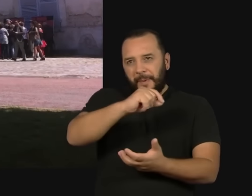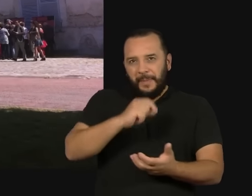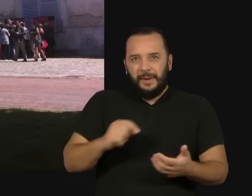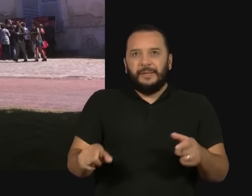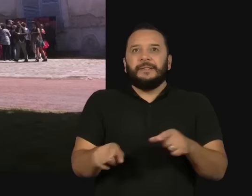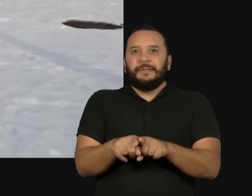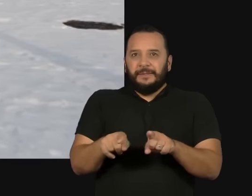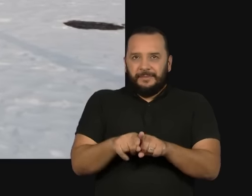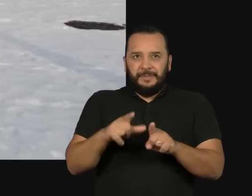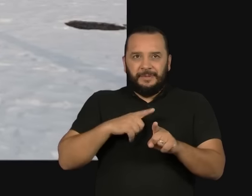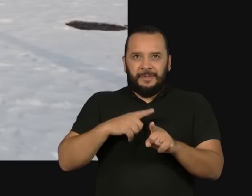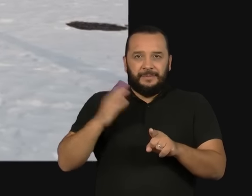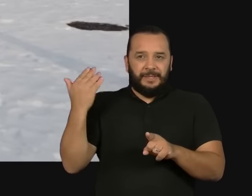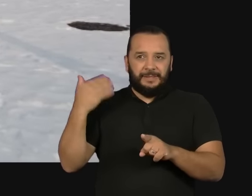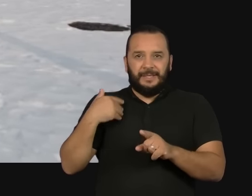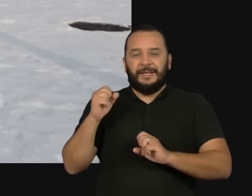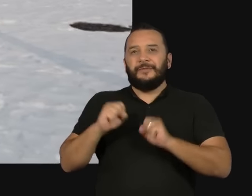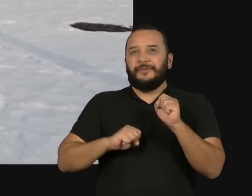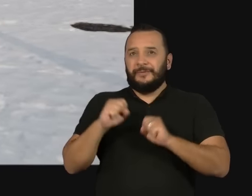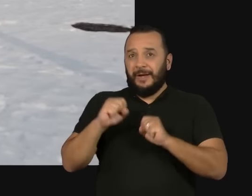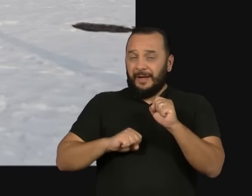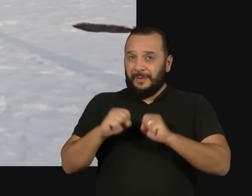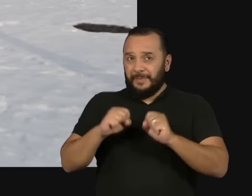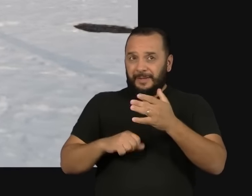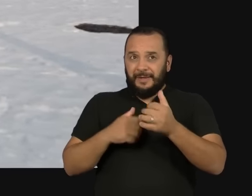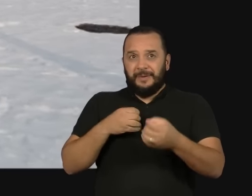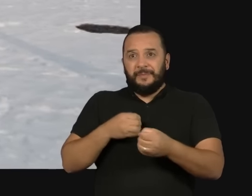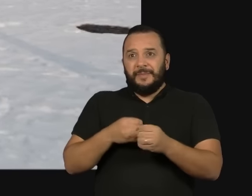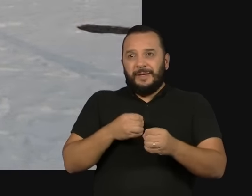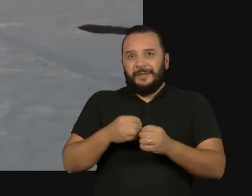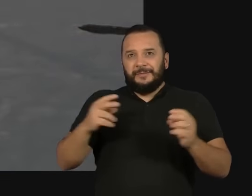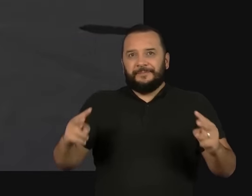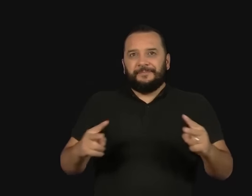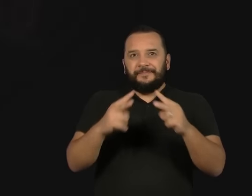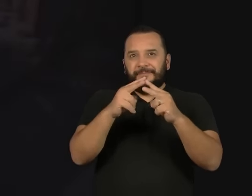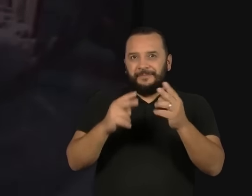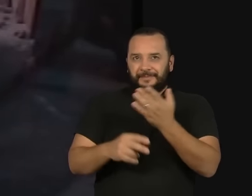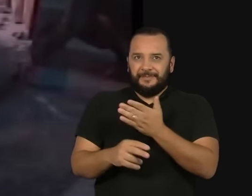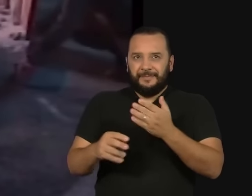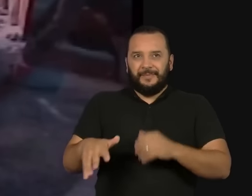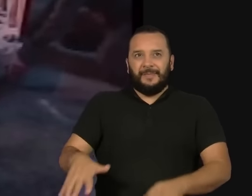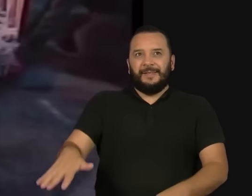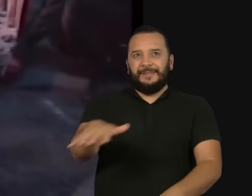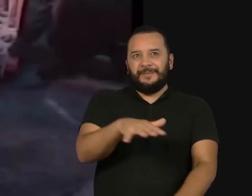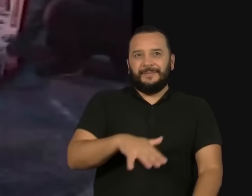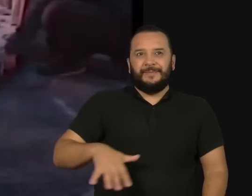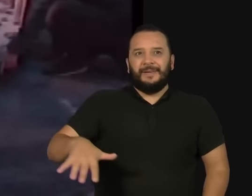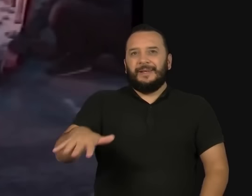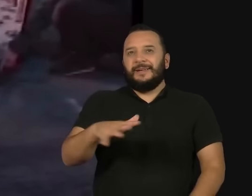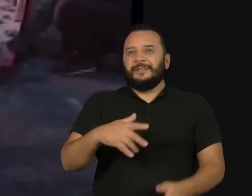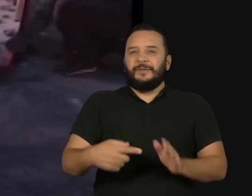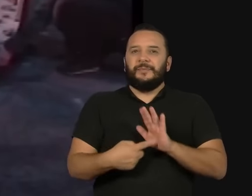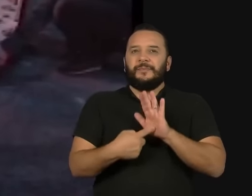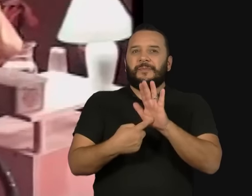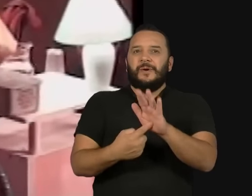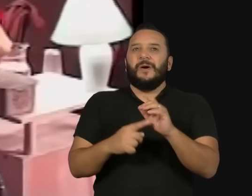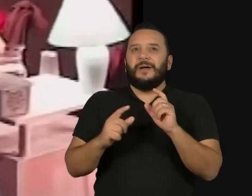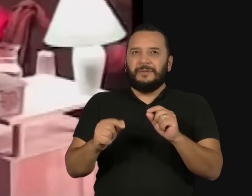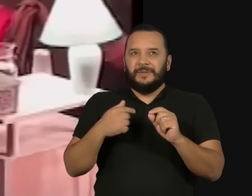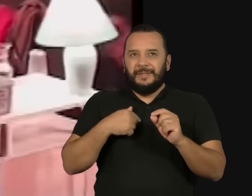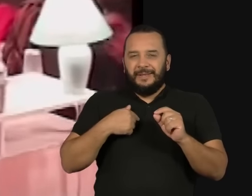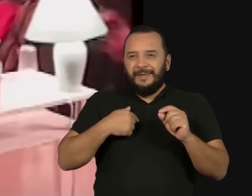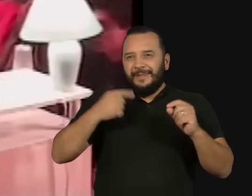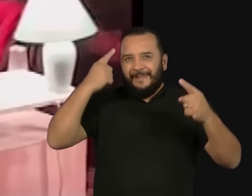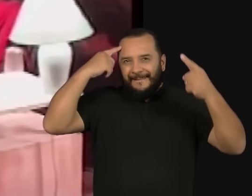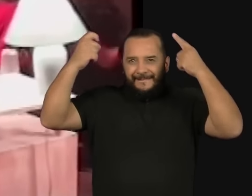Instalado numa antiga fábrica de munições nas proximidades de Paris, o espaço reverbera a energia